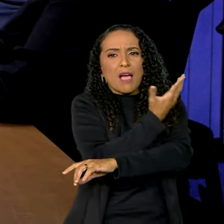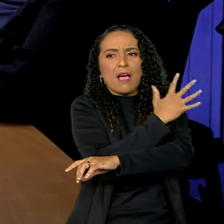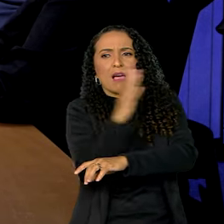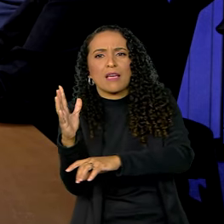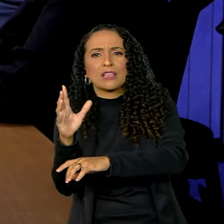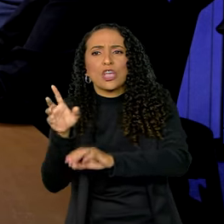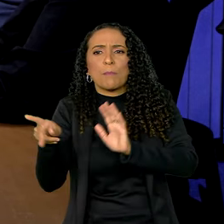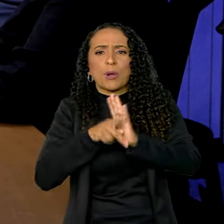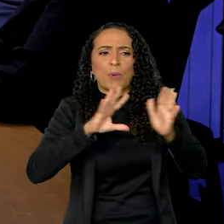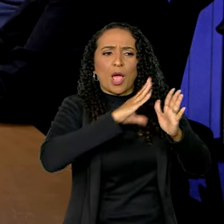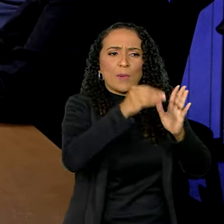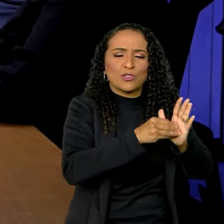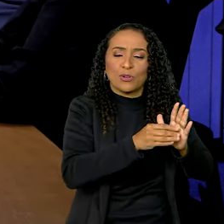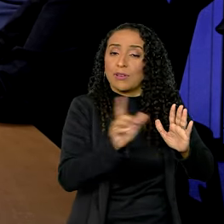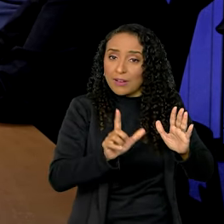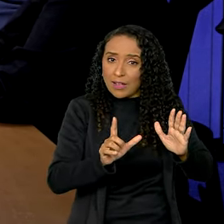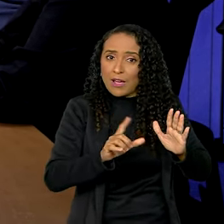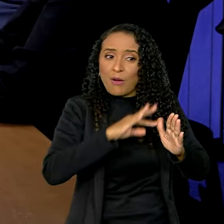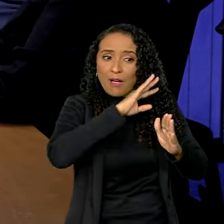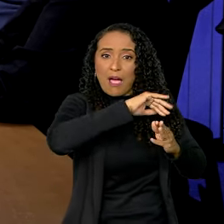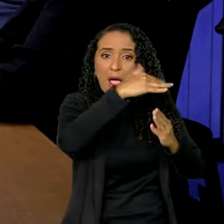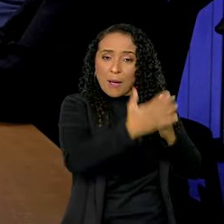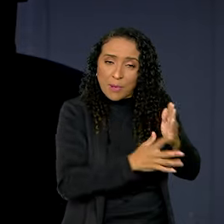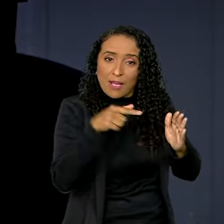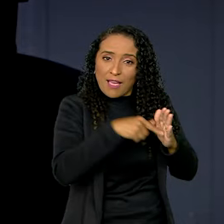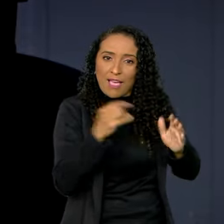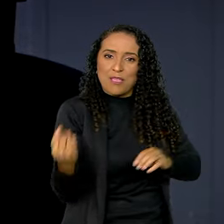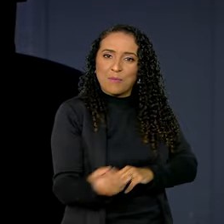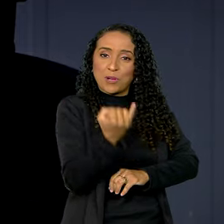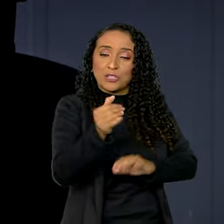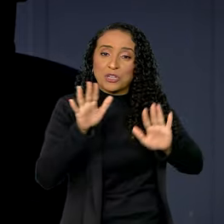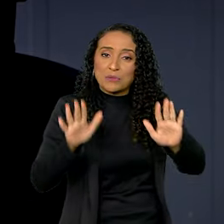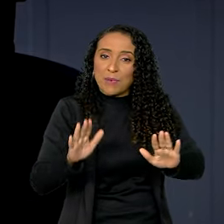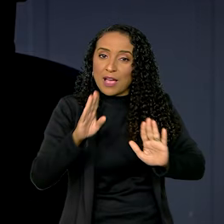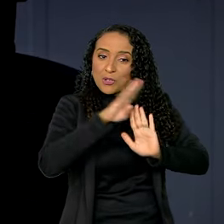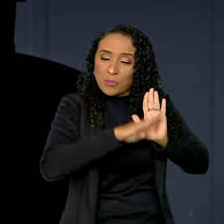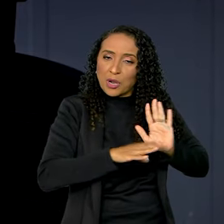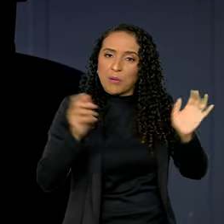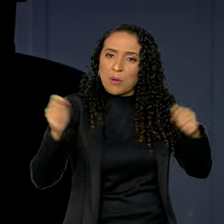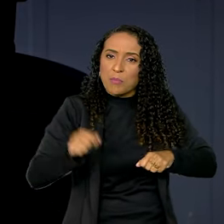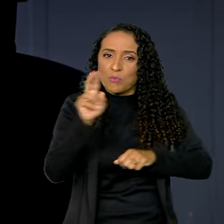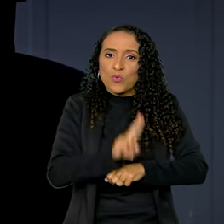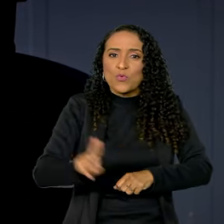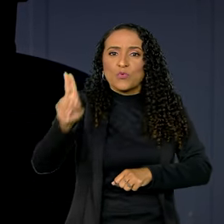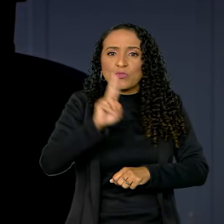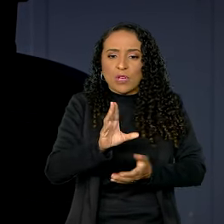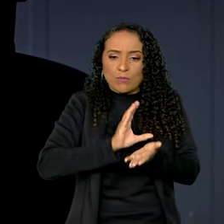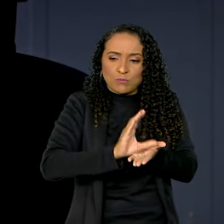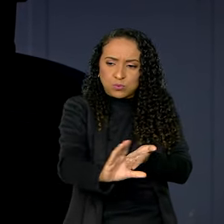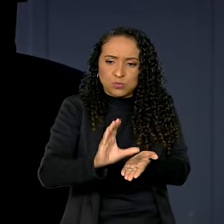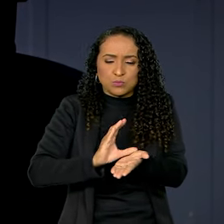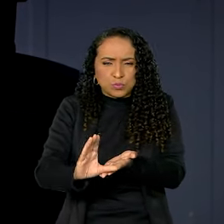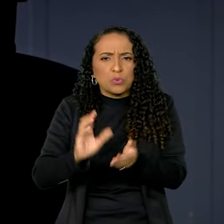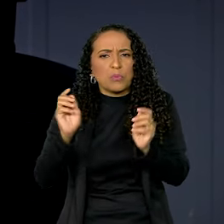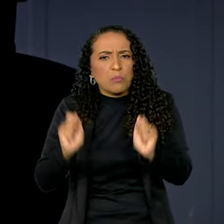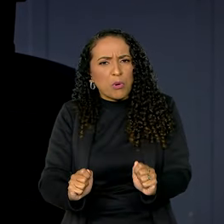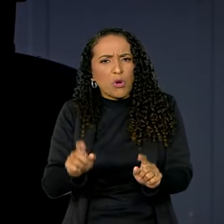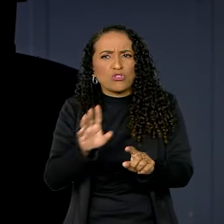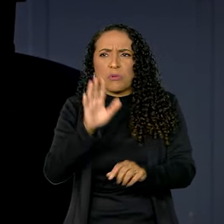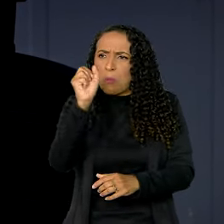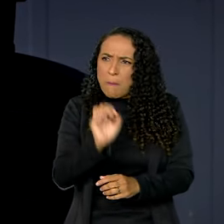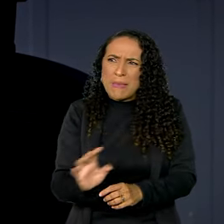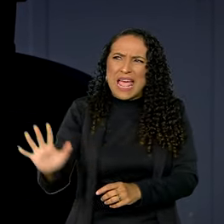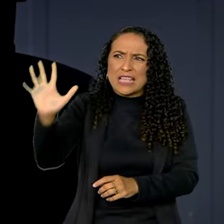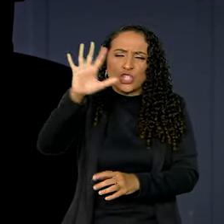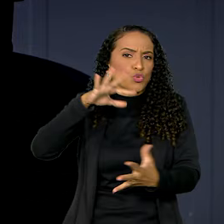Amazônia Claro um bioma absolutamente importante mas na verdade esse programa ele pode ser usado esse tipo de financiamento pode ser usado por